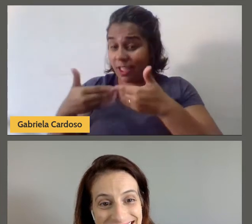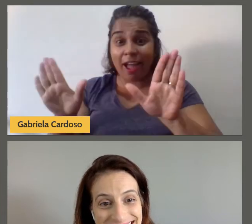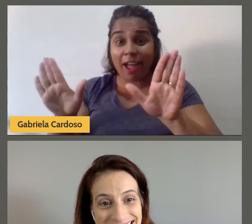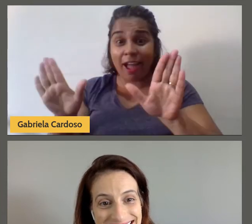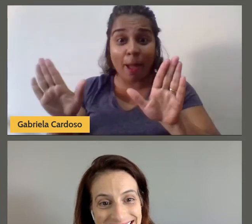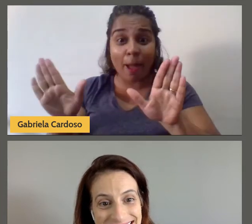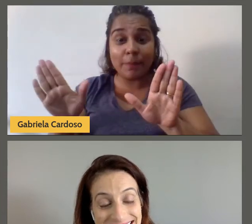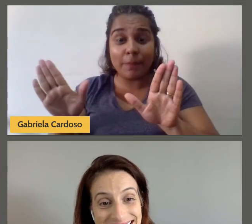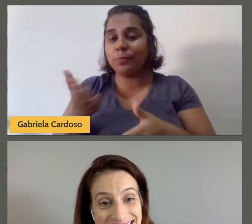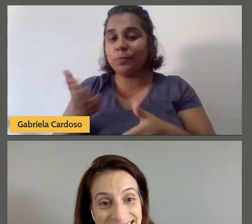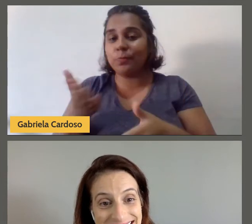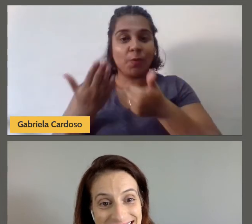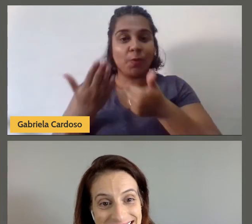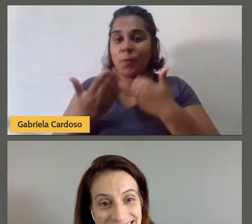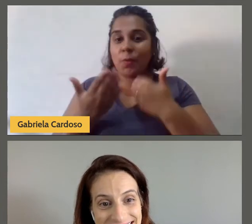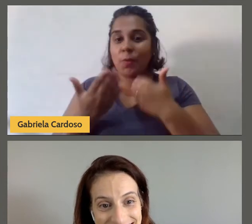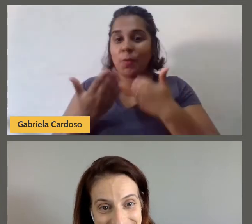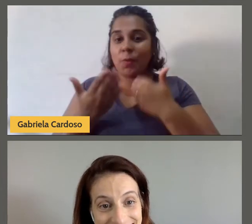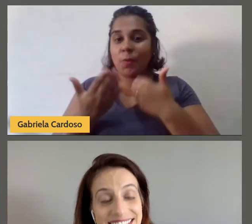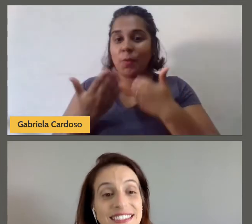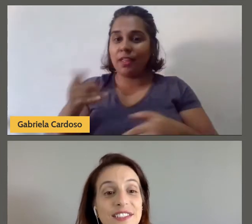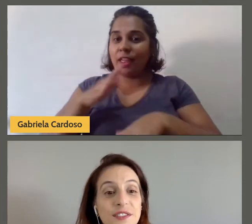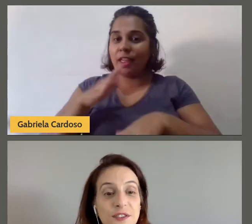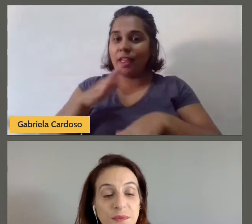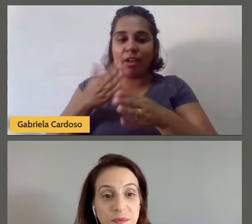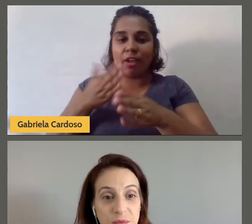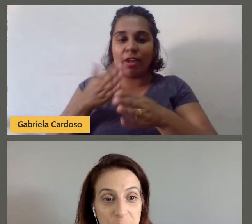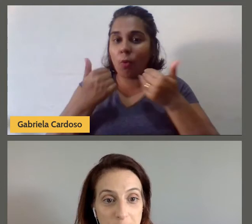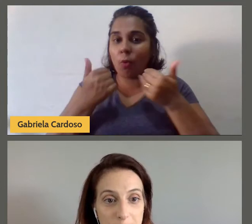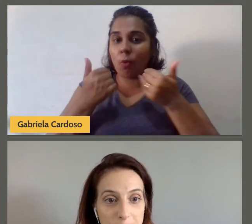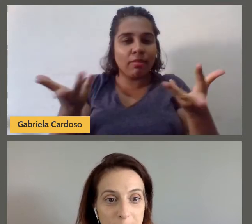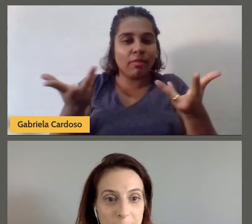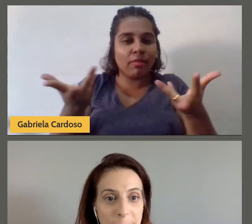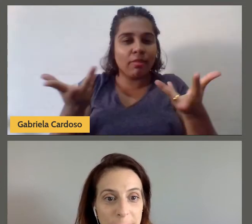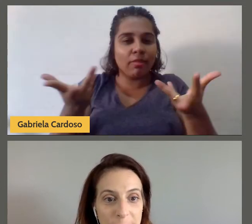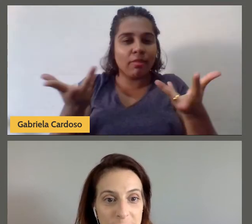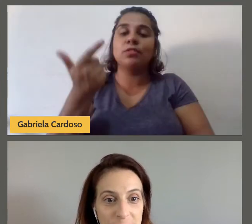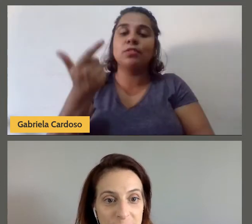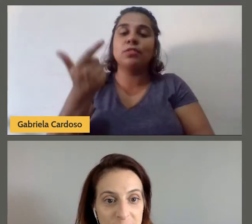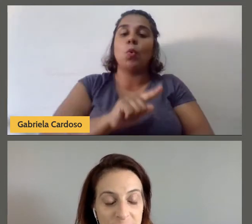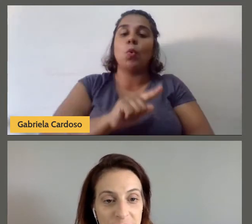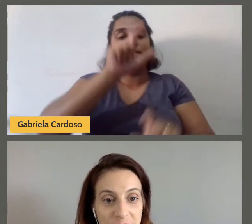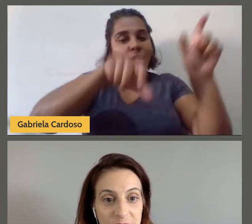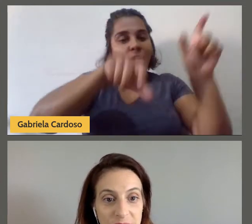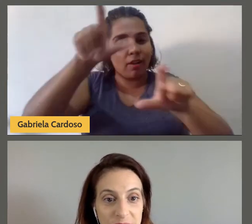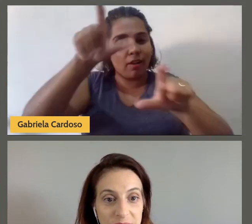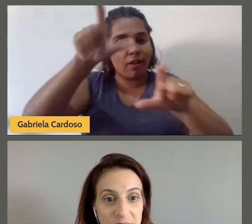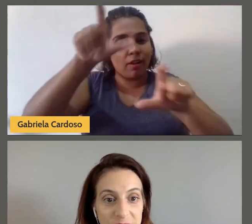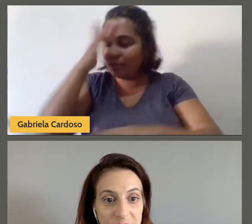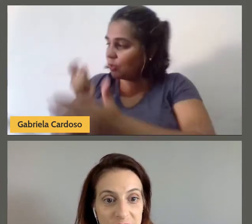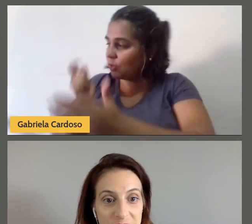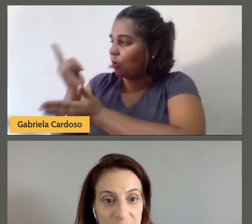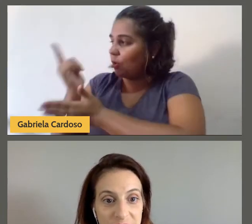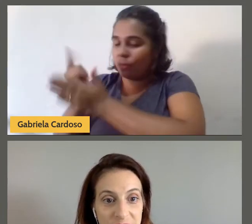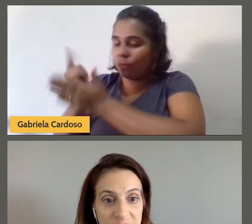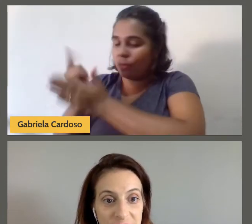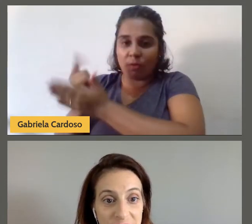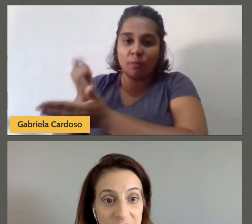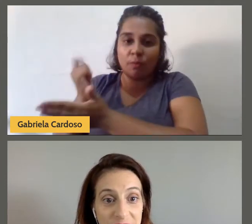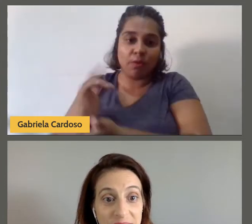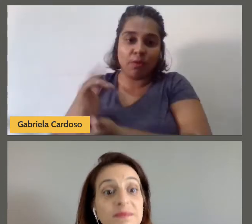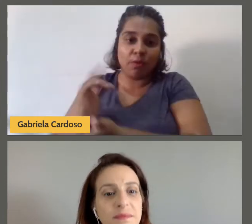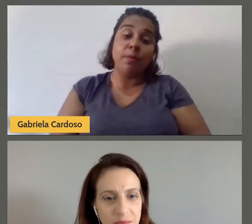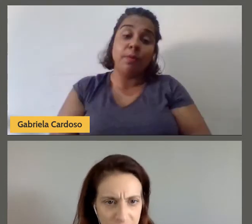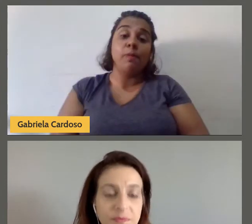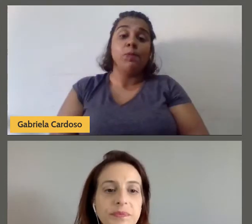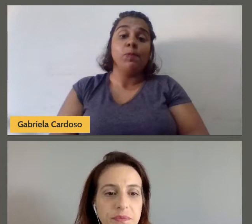vendendo comidas maravilhosas, adquirindo uma rede de clientes, porque de fato, assim, quando ela ainda estava na porta do metrô, ainda era, né,